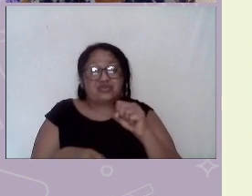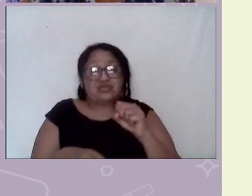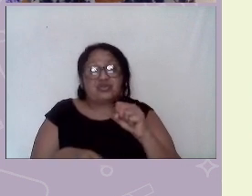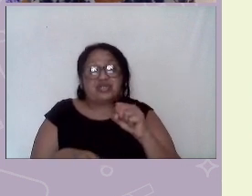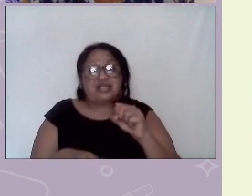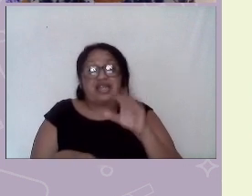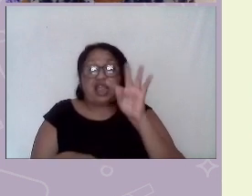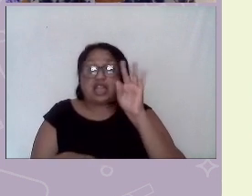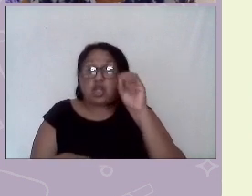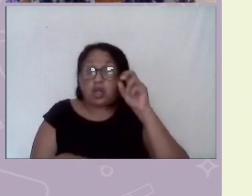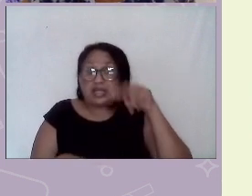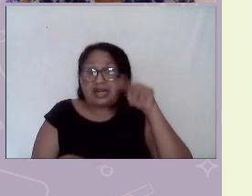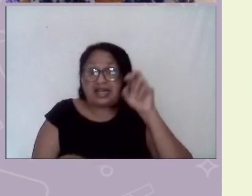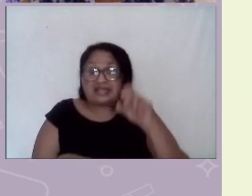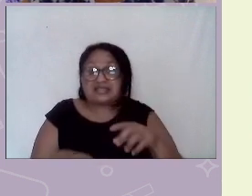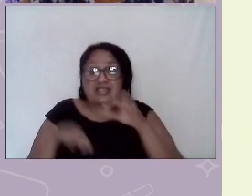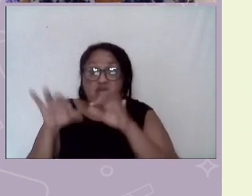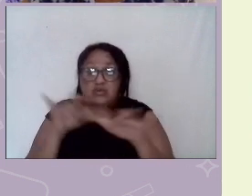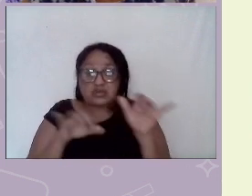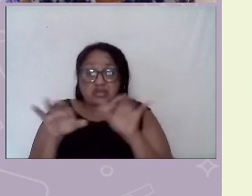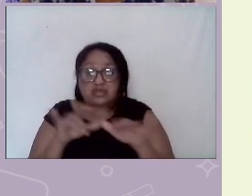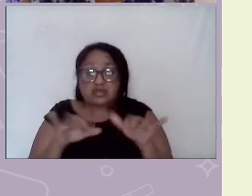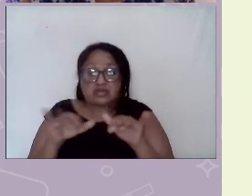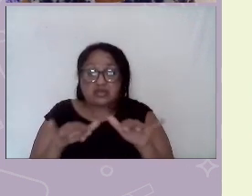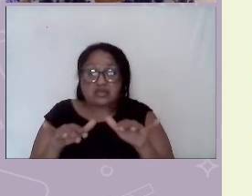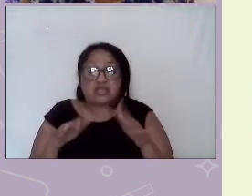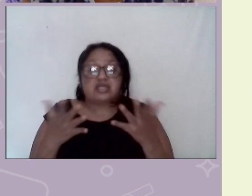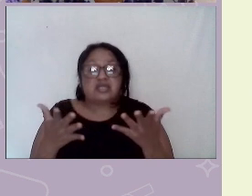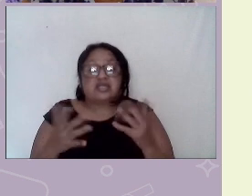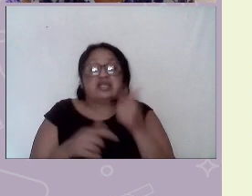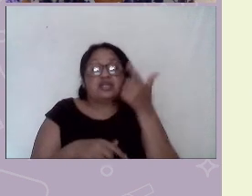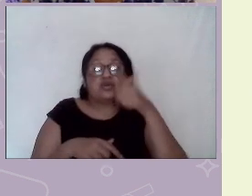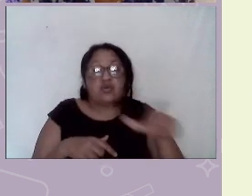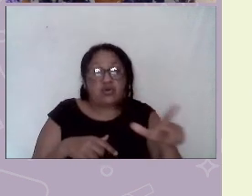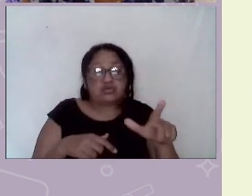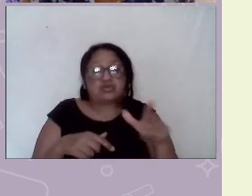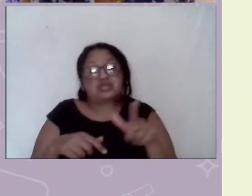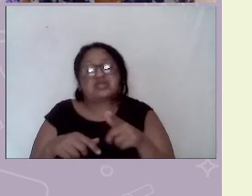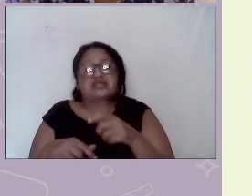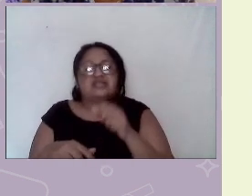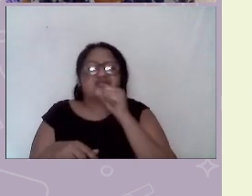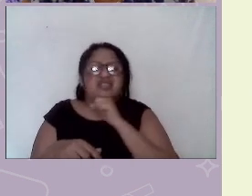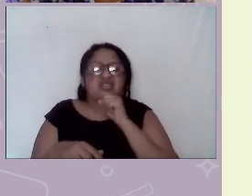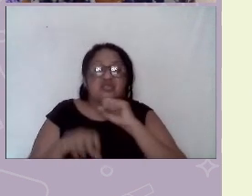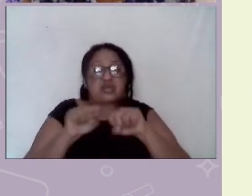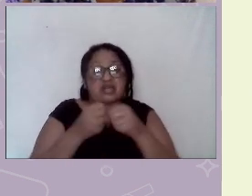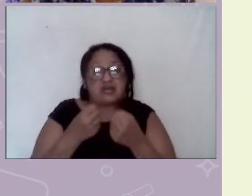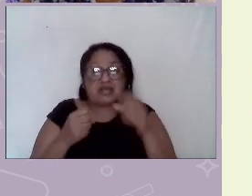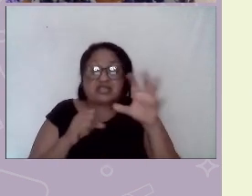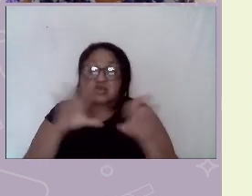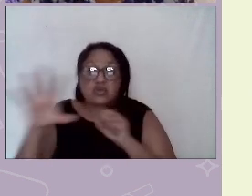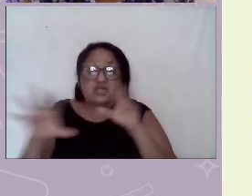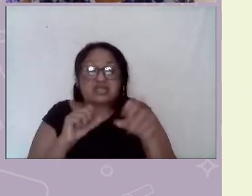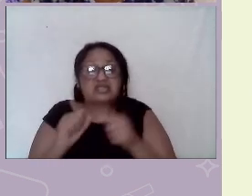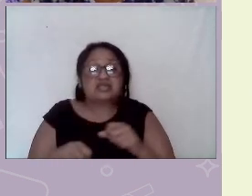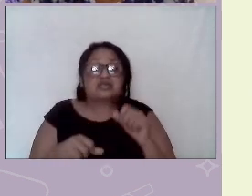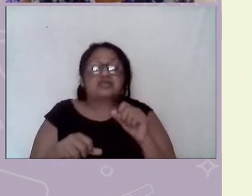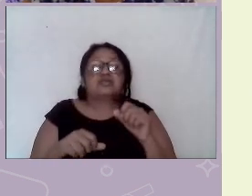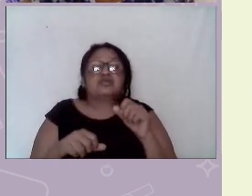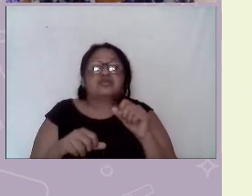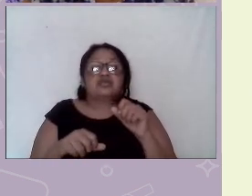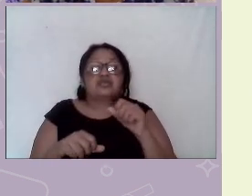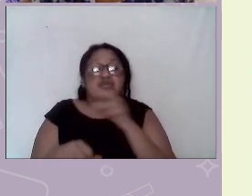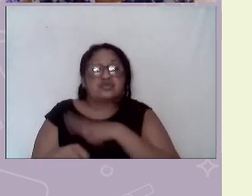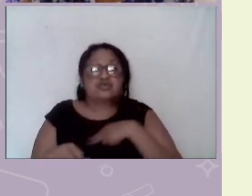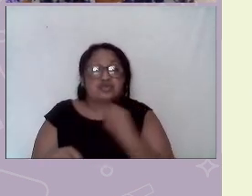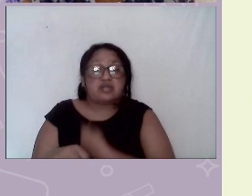monitores e outros aparelhos antigos ou quebrados recolhidos no Japão foi possível uma